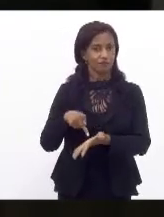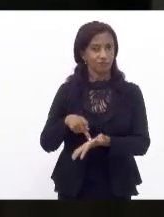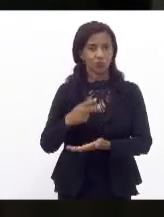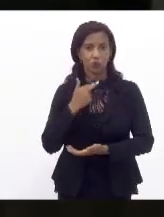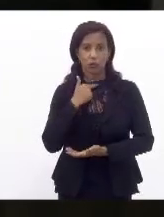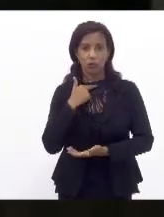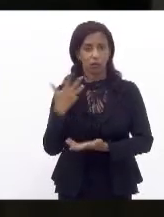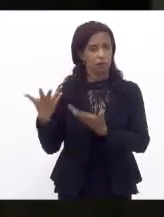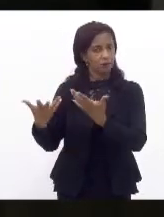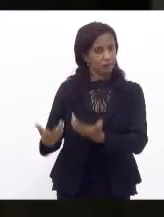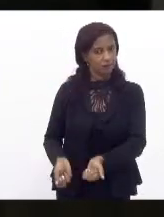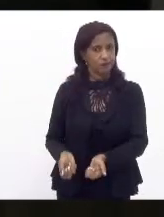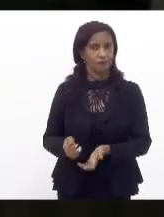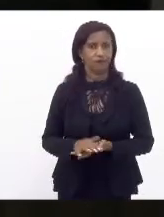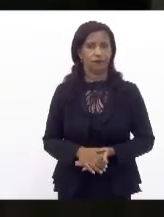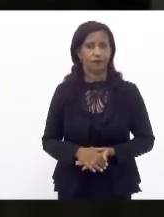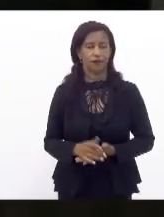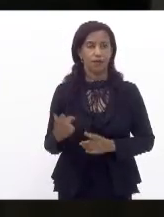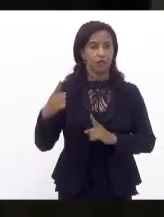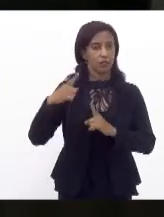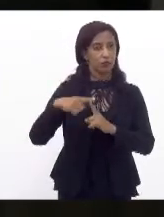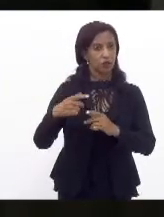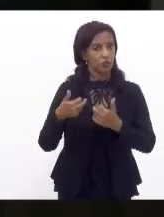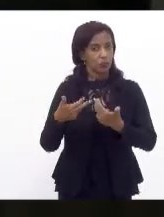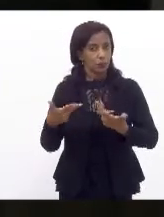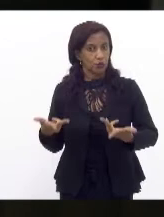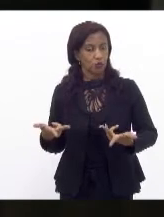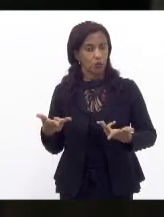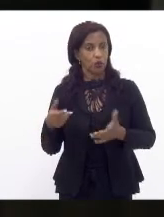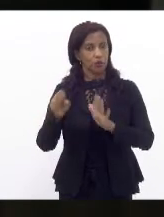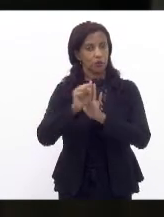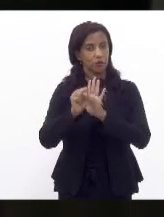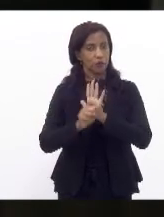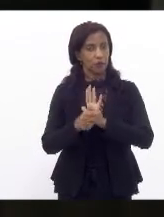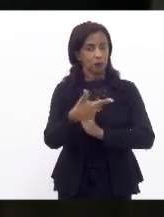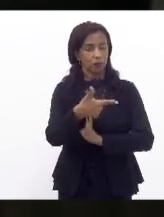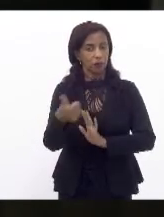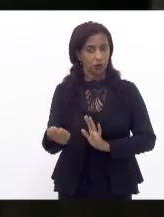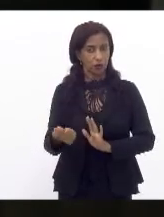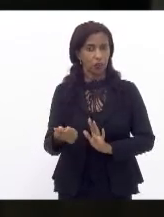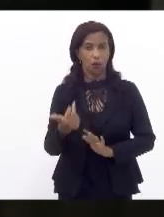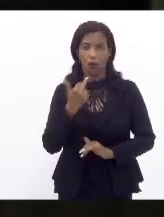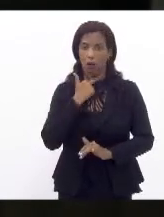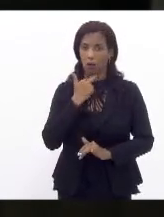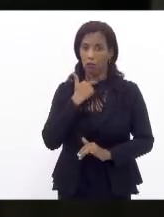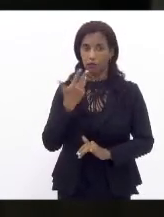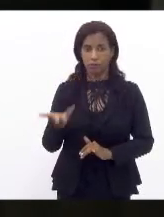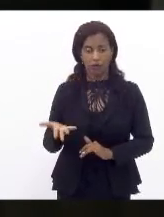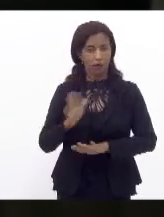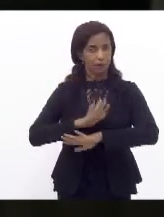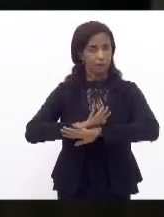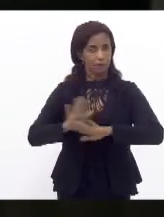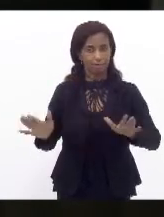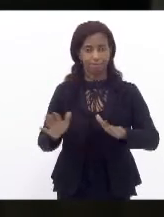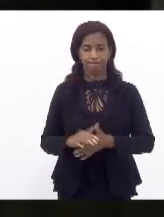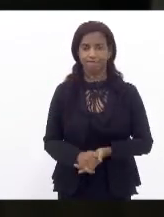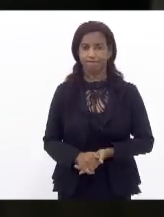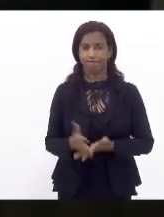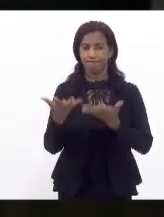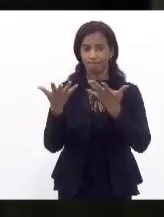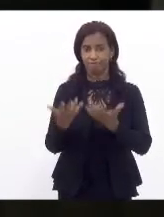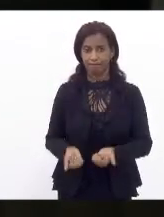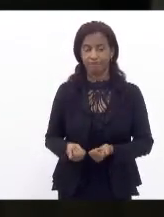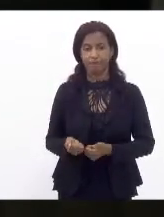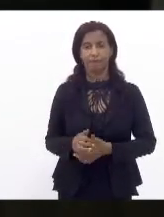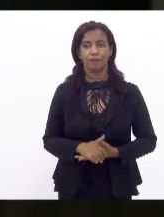mais para admitir esse tipo de coisa em pleno século XXI. Não é possível mais nós admitirmos